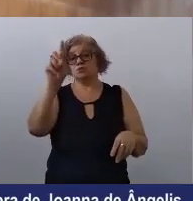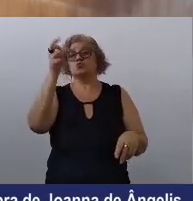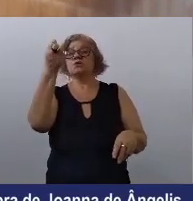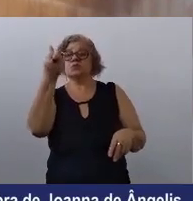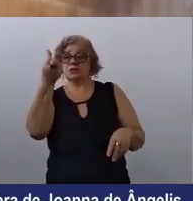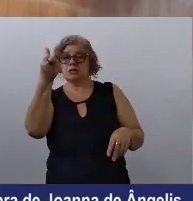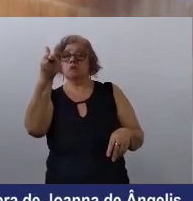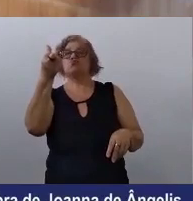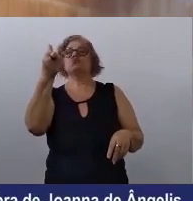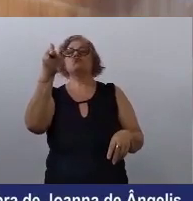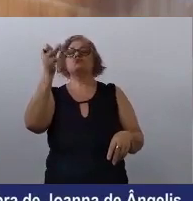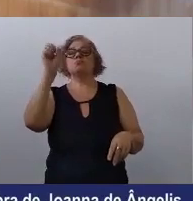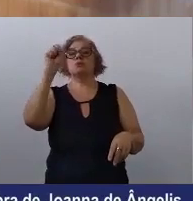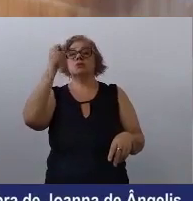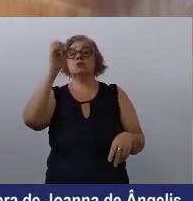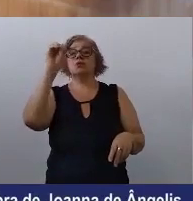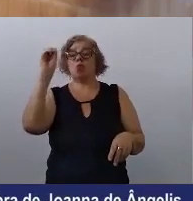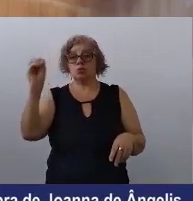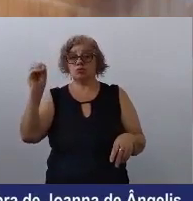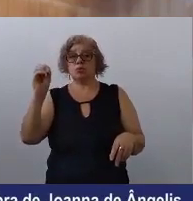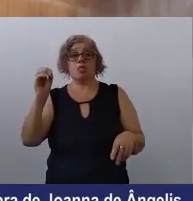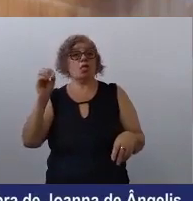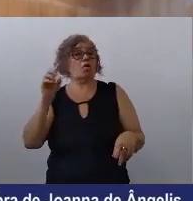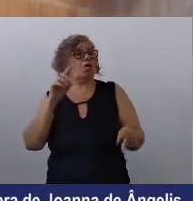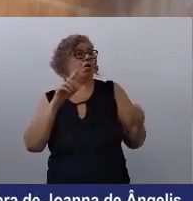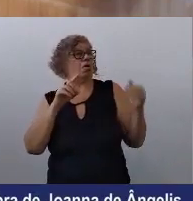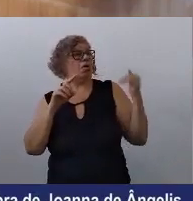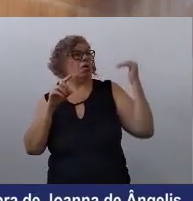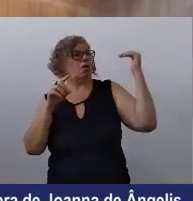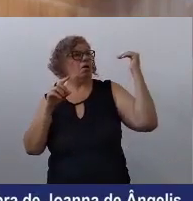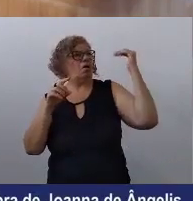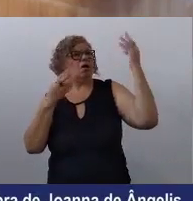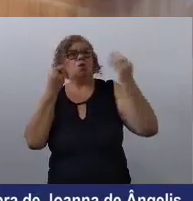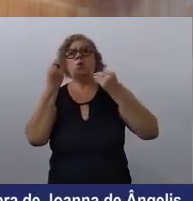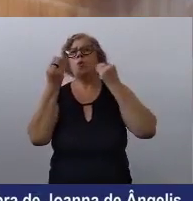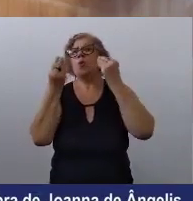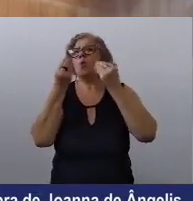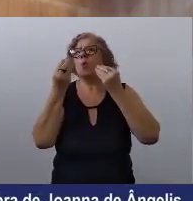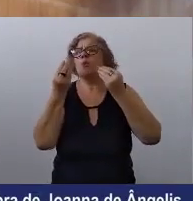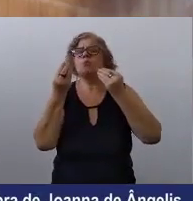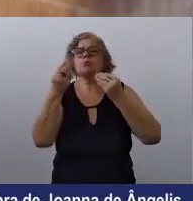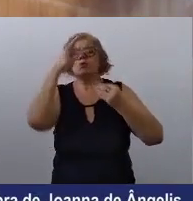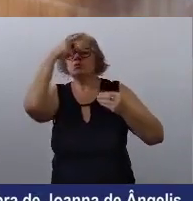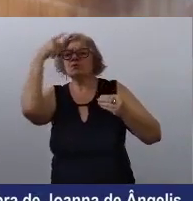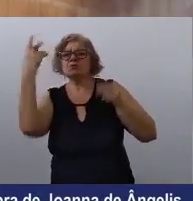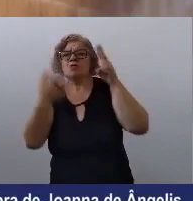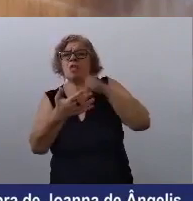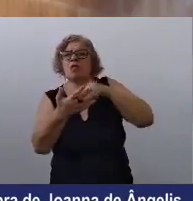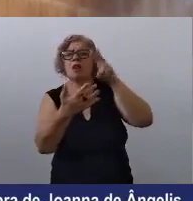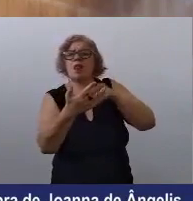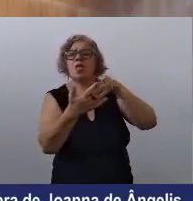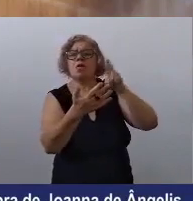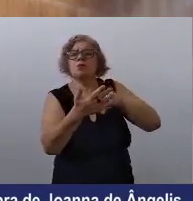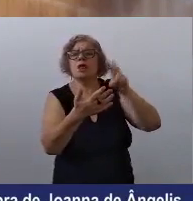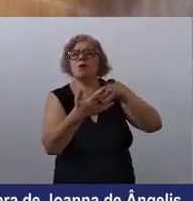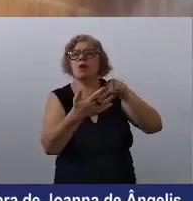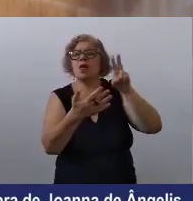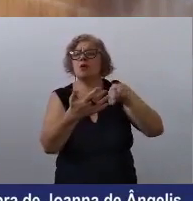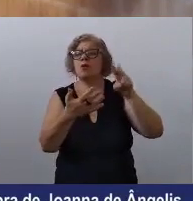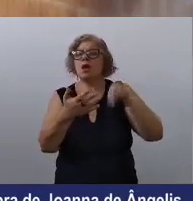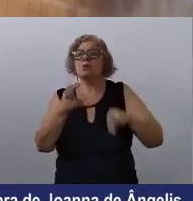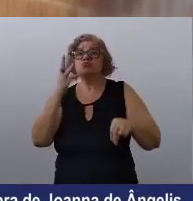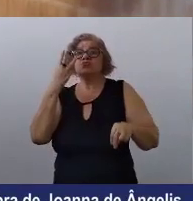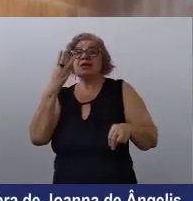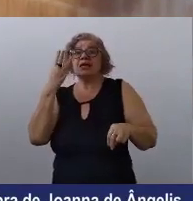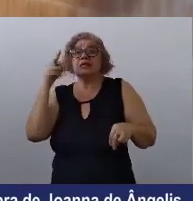1680, 1690, era algo impensável. Obviamente que não existia um parque gráfico, os livros eram muito mais difíceis de